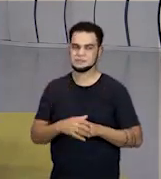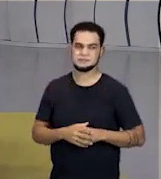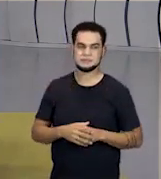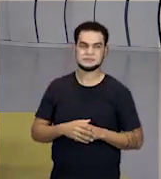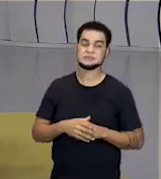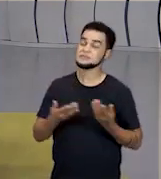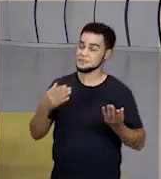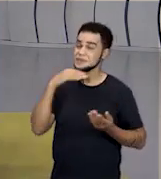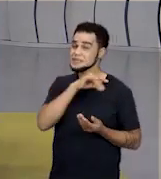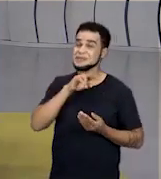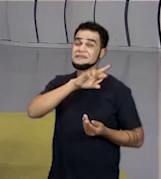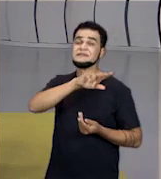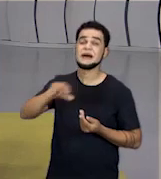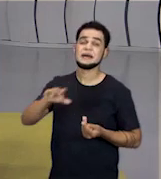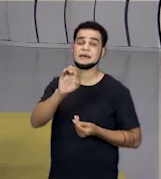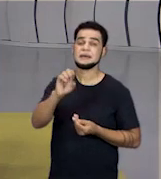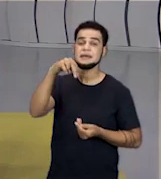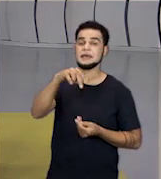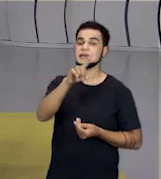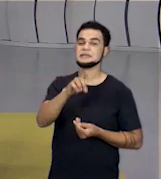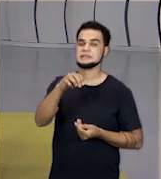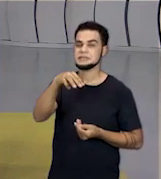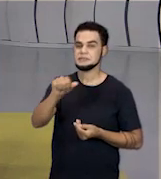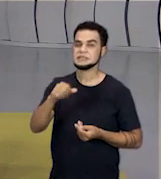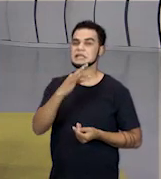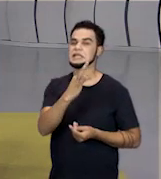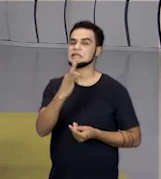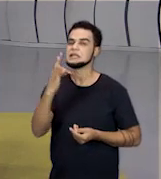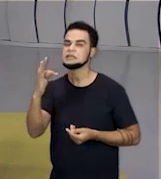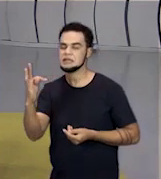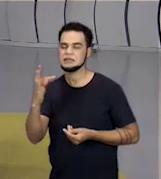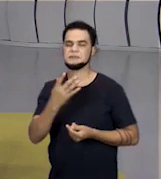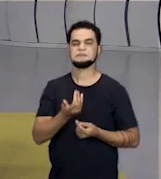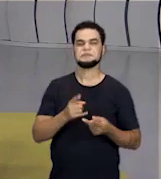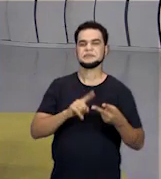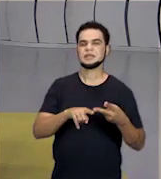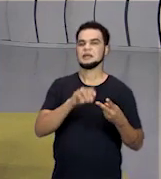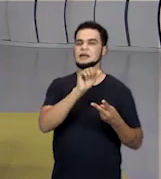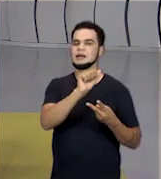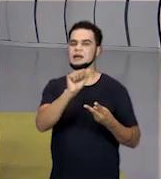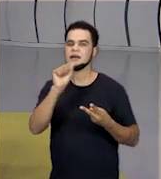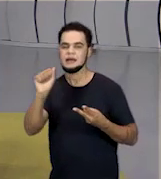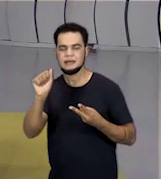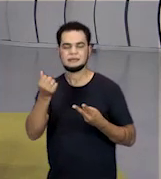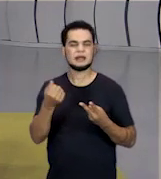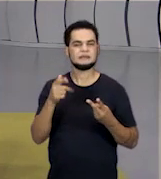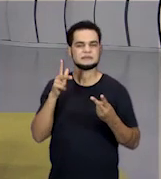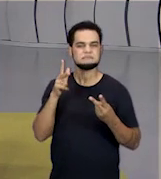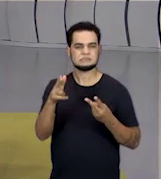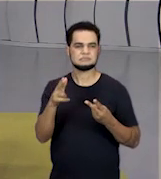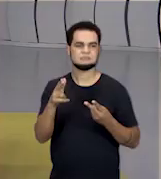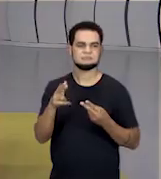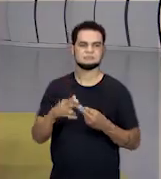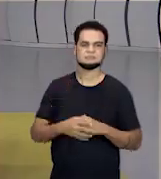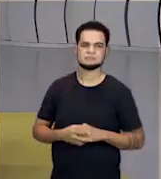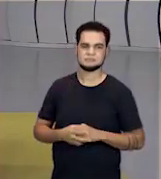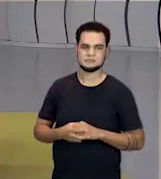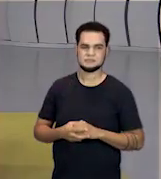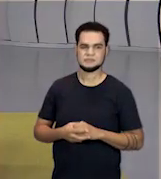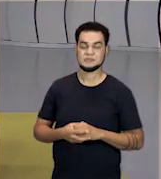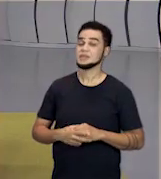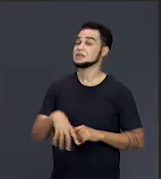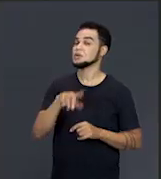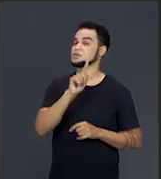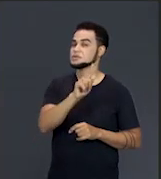olha, que vão cortar várias sequências. Olha, T, T, T, A, A. Então, ela faz o corte aqui, ó, tá?